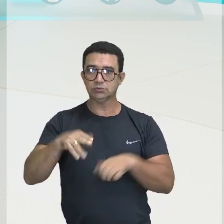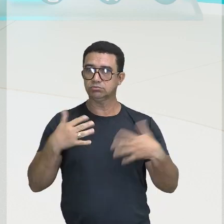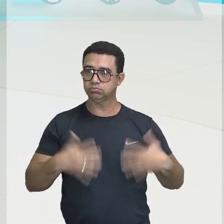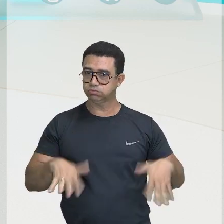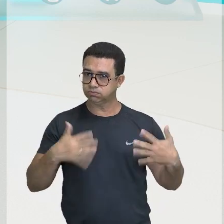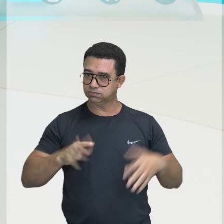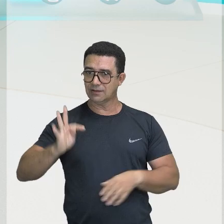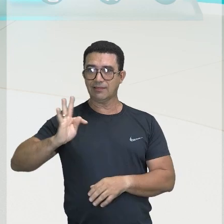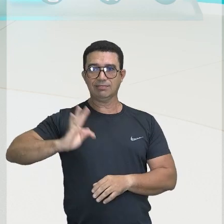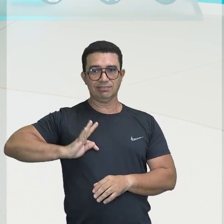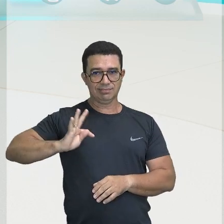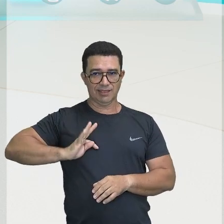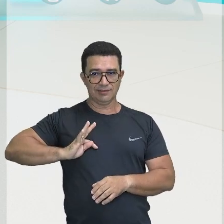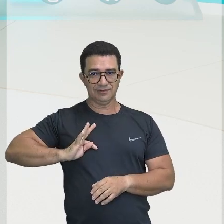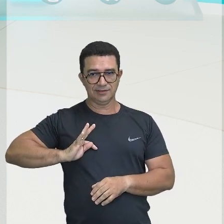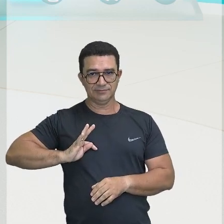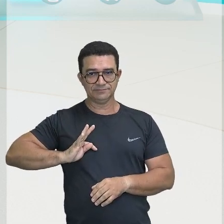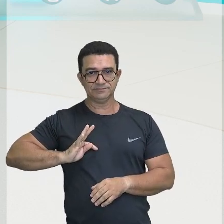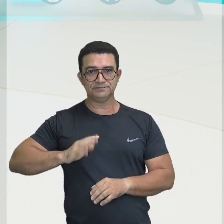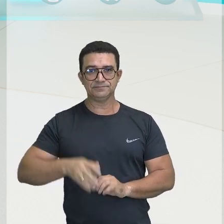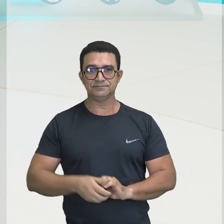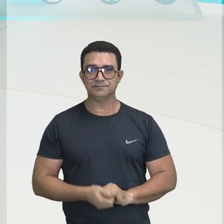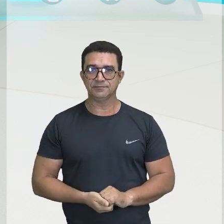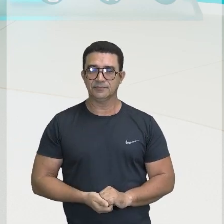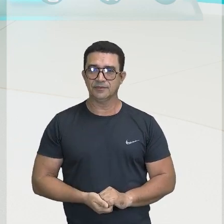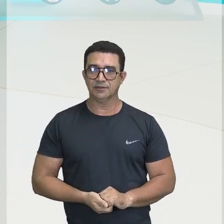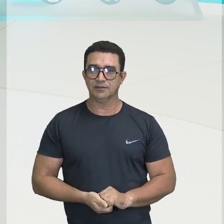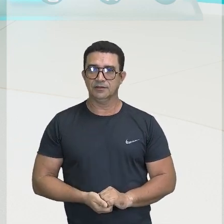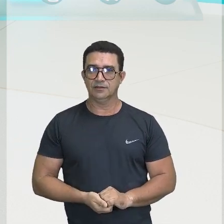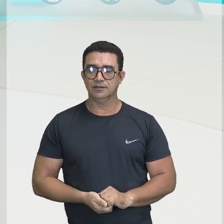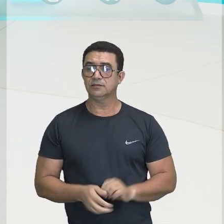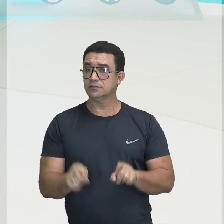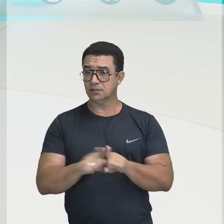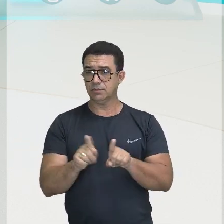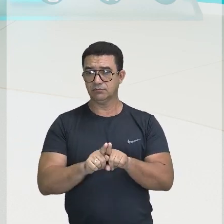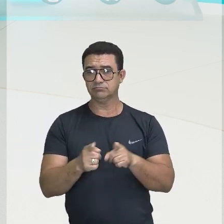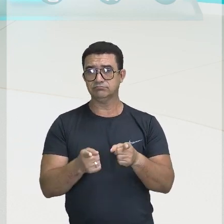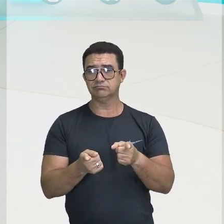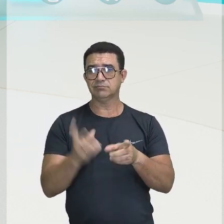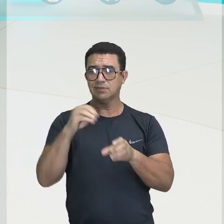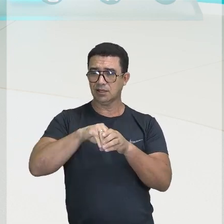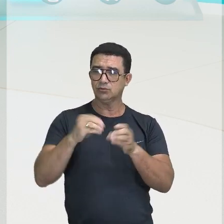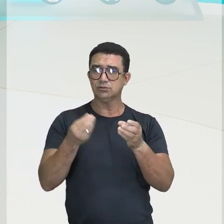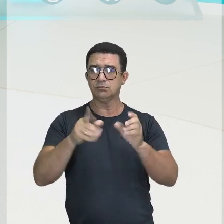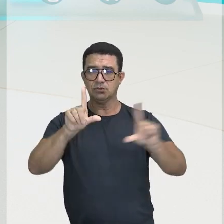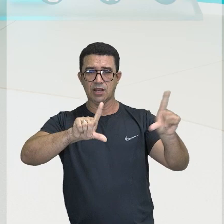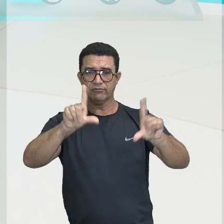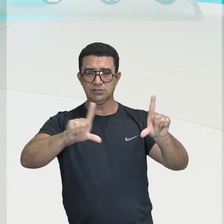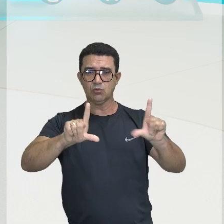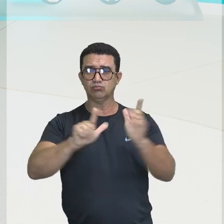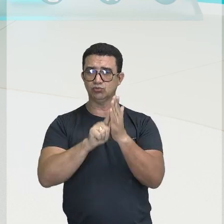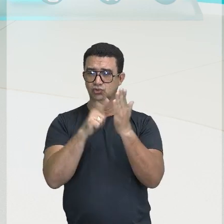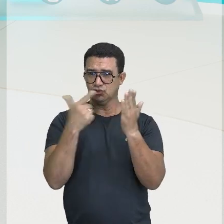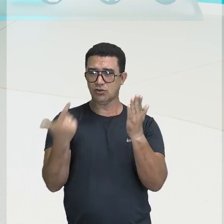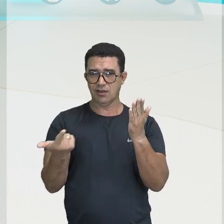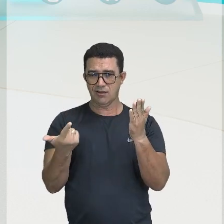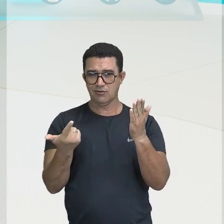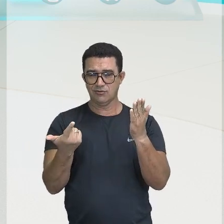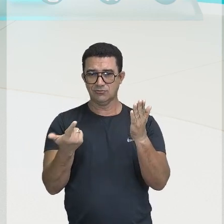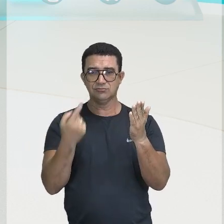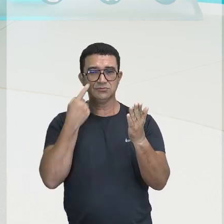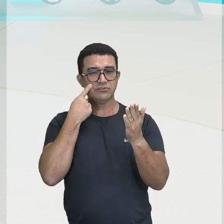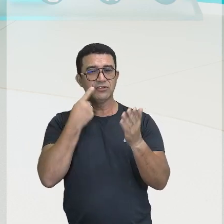essa técnica. E também em telejornais, como vocês observam,